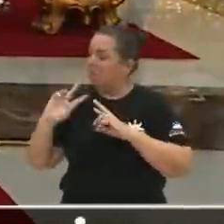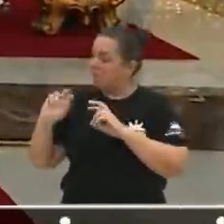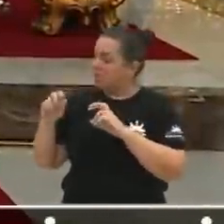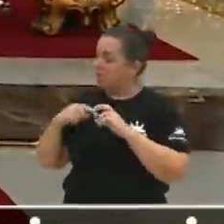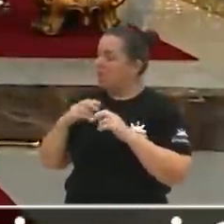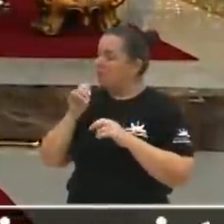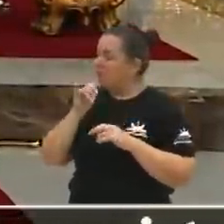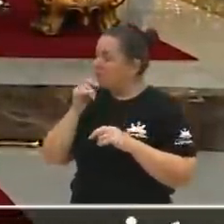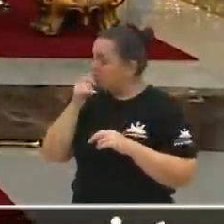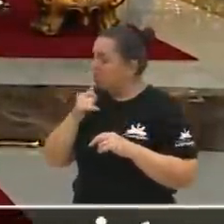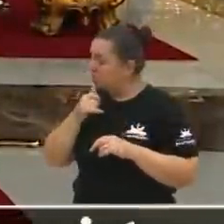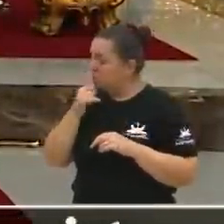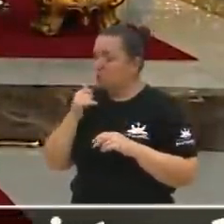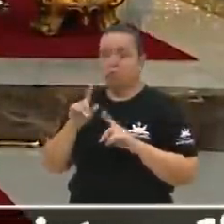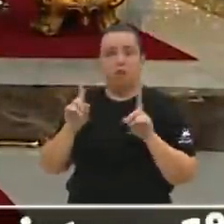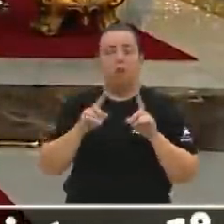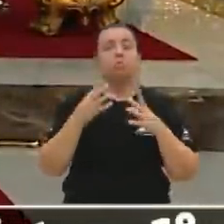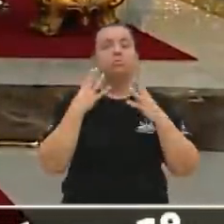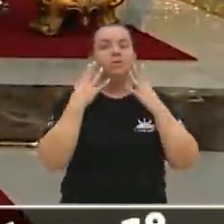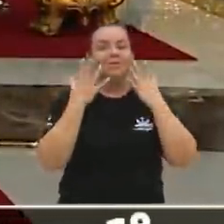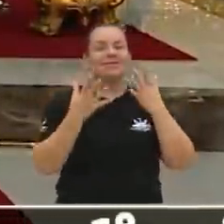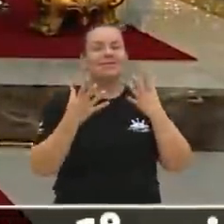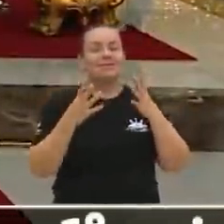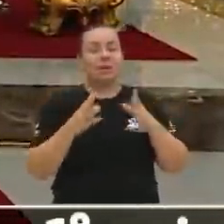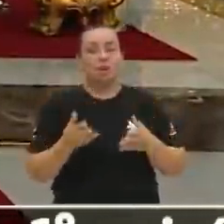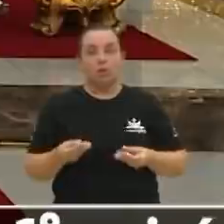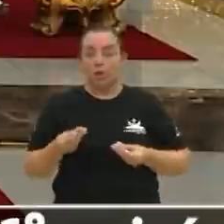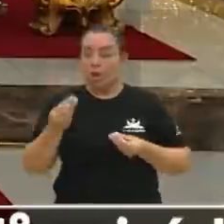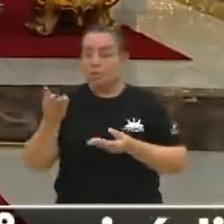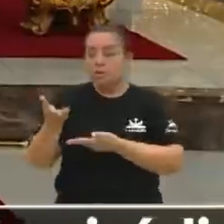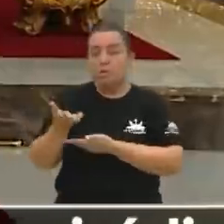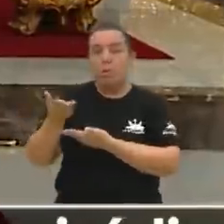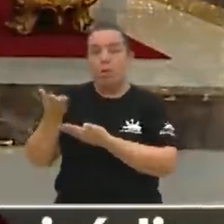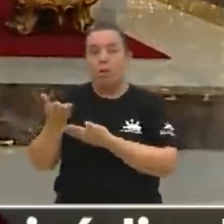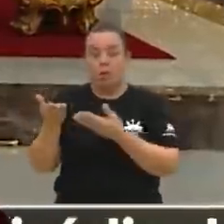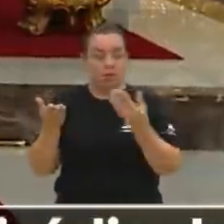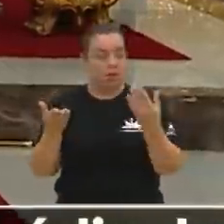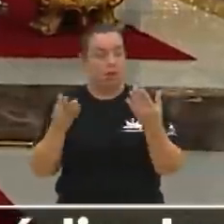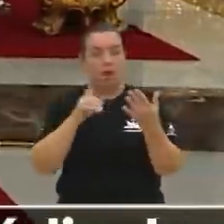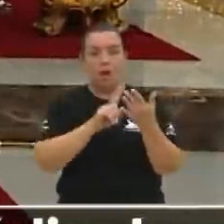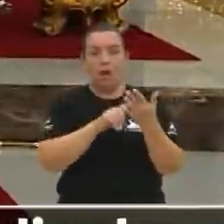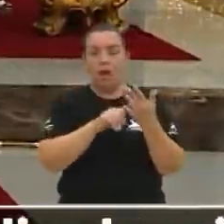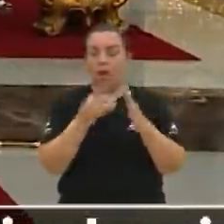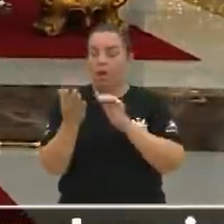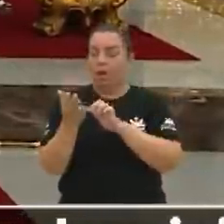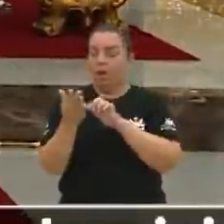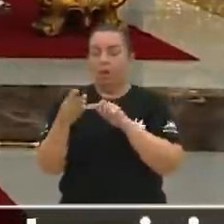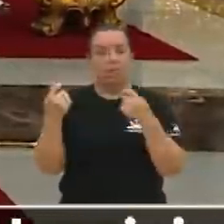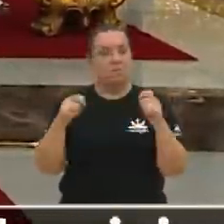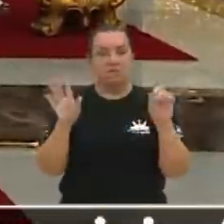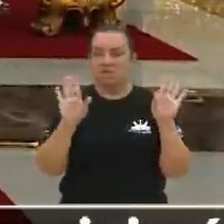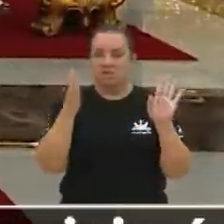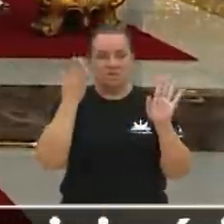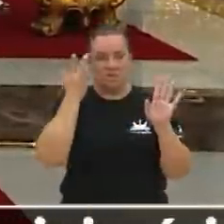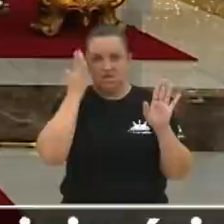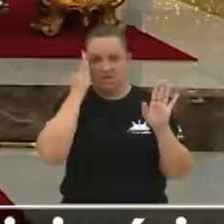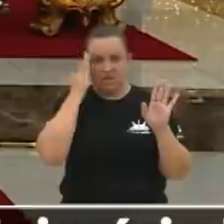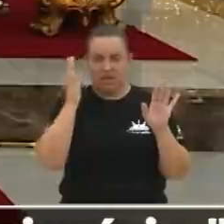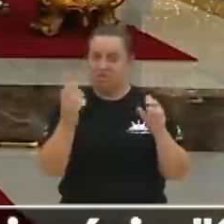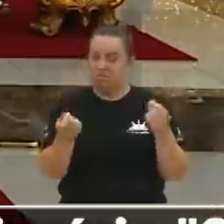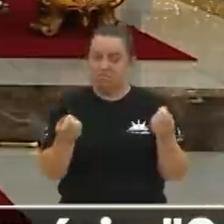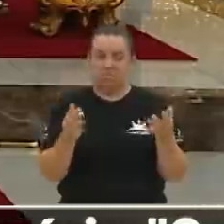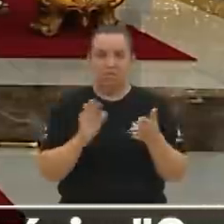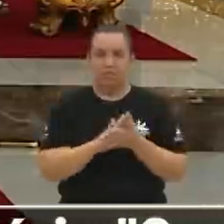não Observe que estás jejuando quando deres esmola que a tua mão direita não saiba que fez a tua esquerda